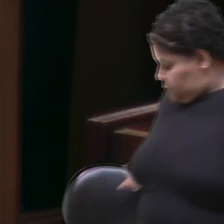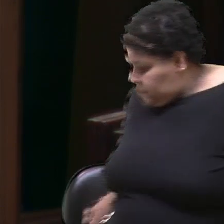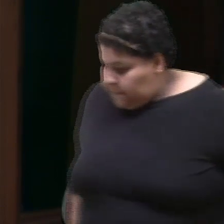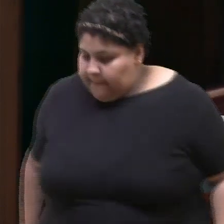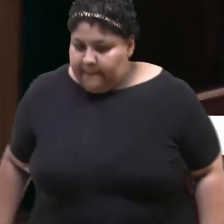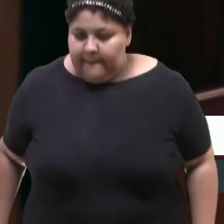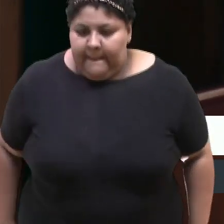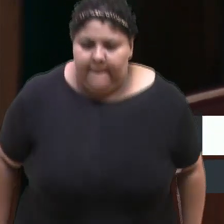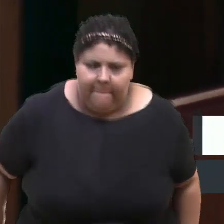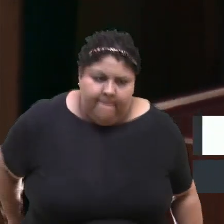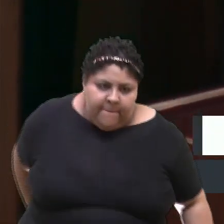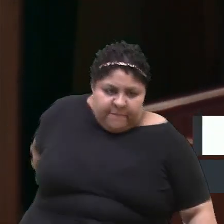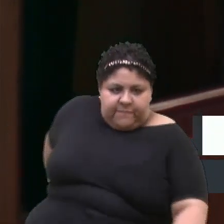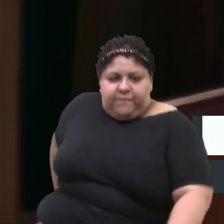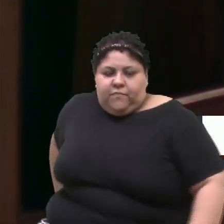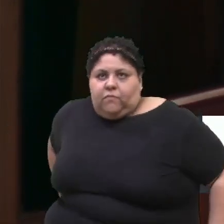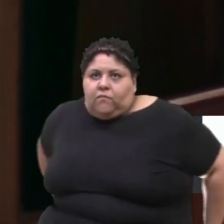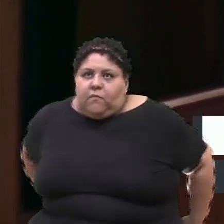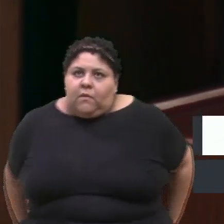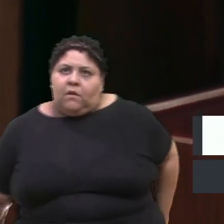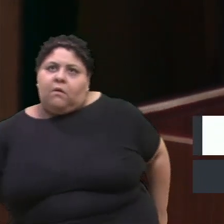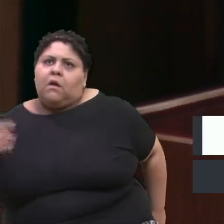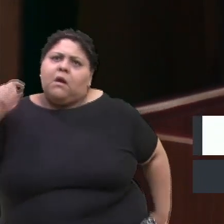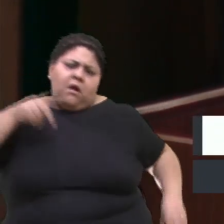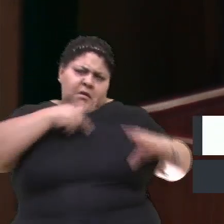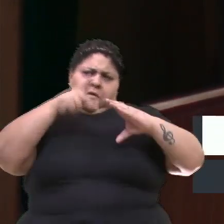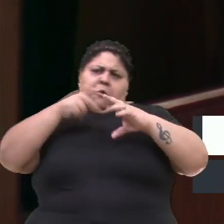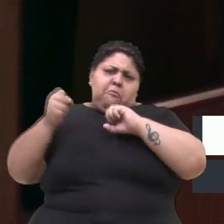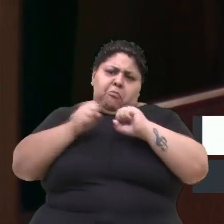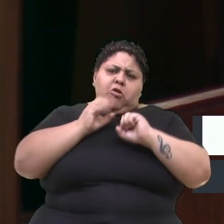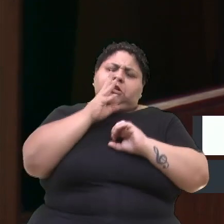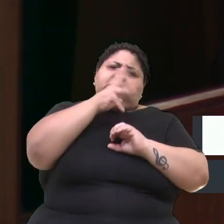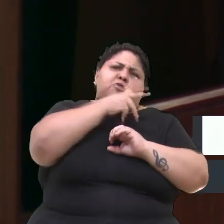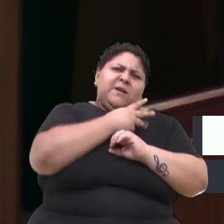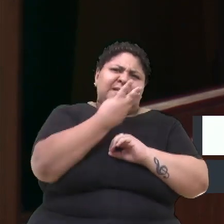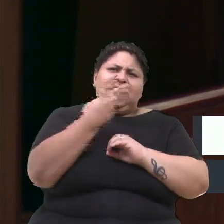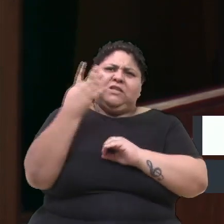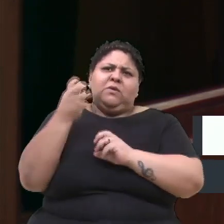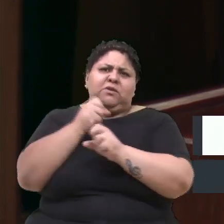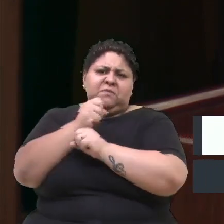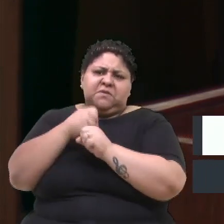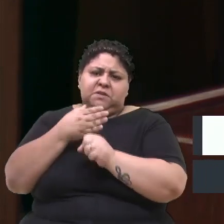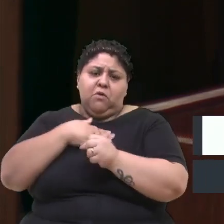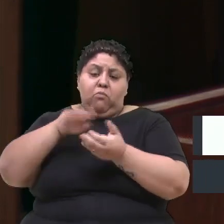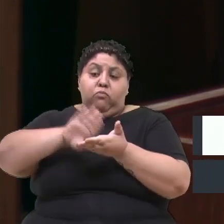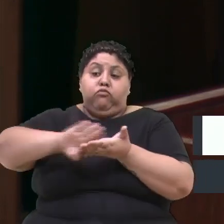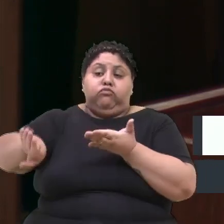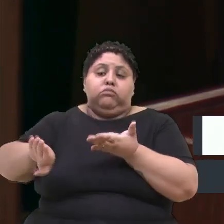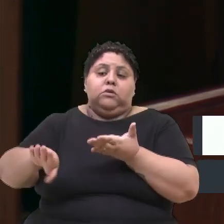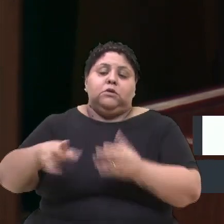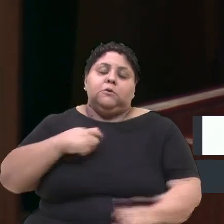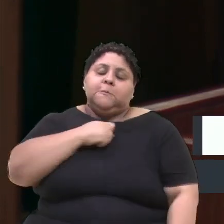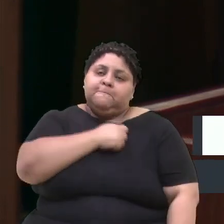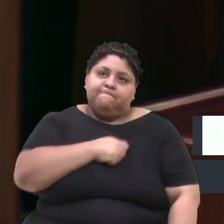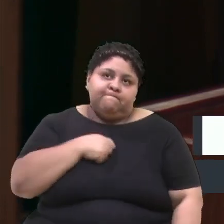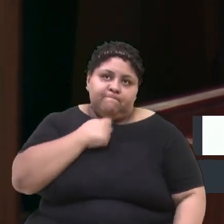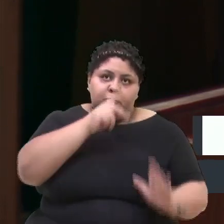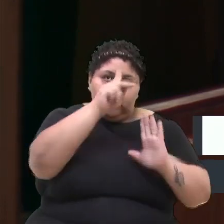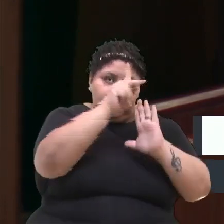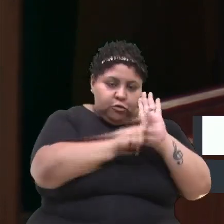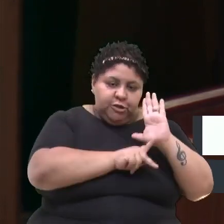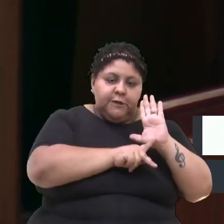demoraria 3, 4 anos para vir à pauta. Eu retirei com humildade o projeto do